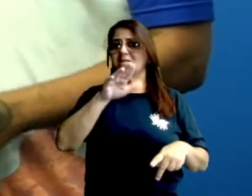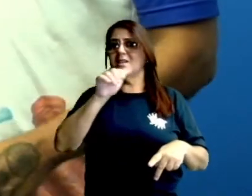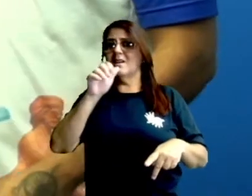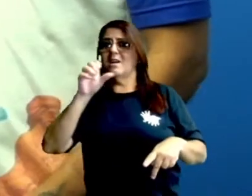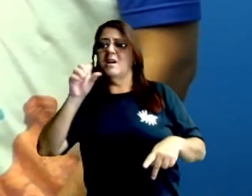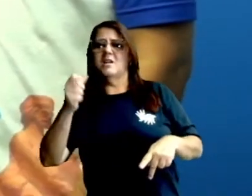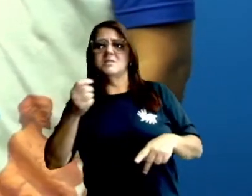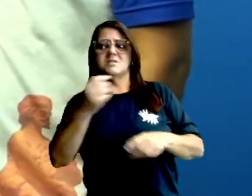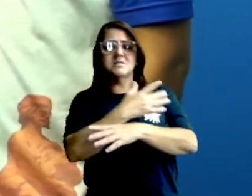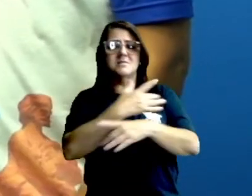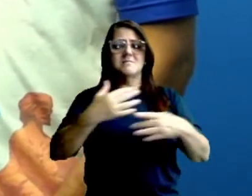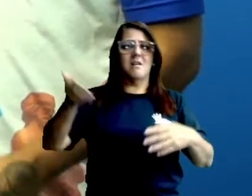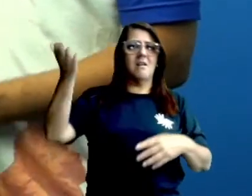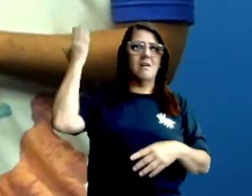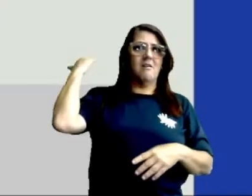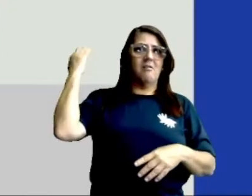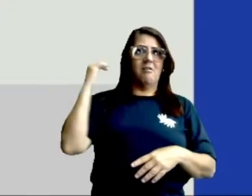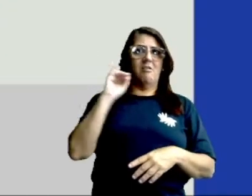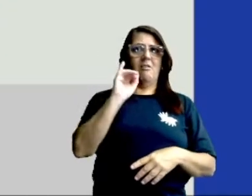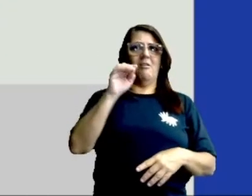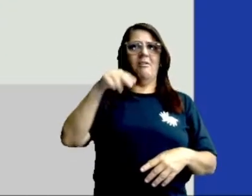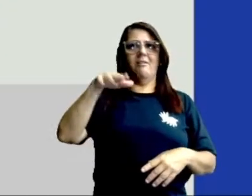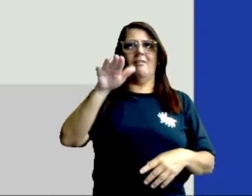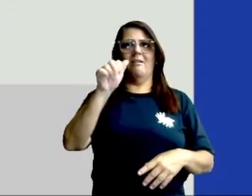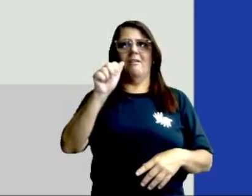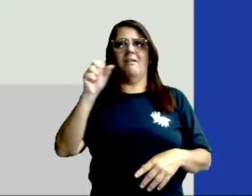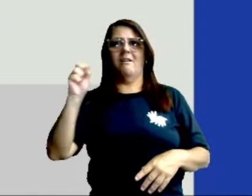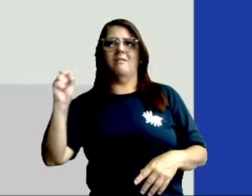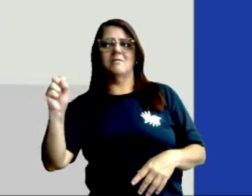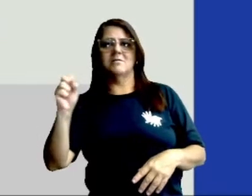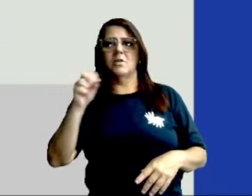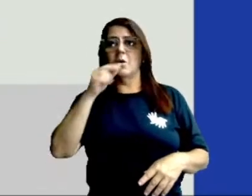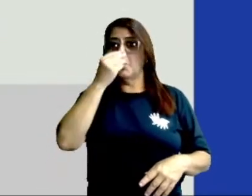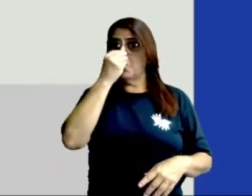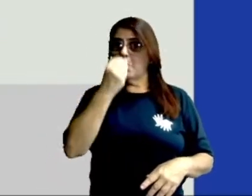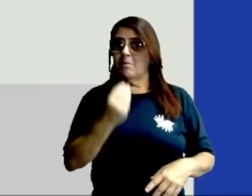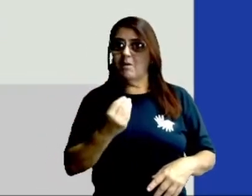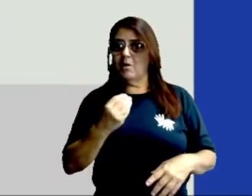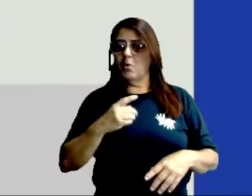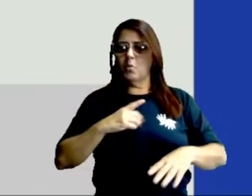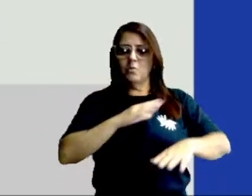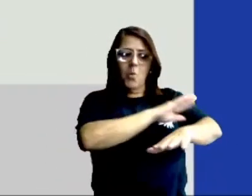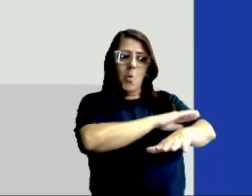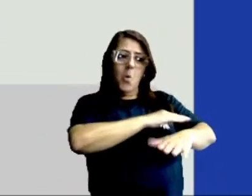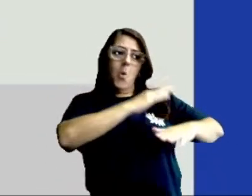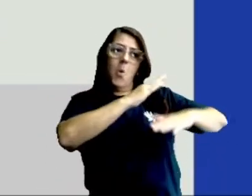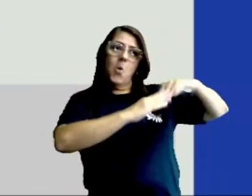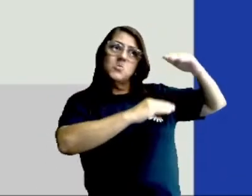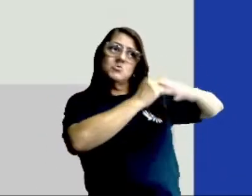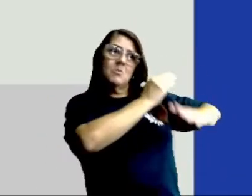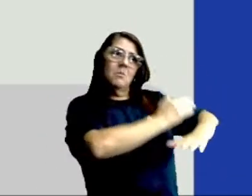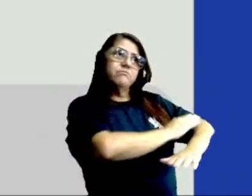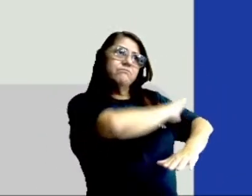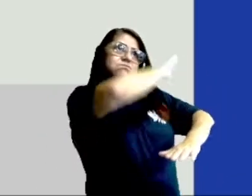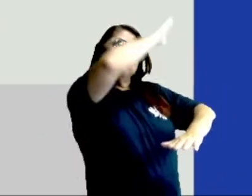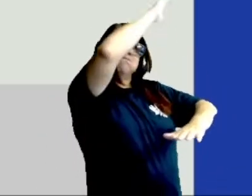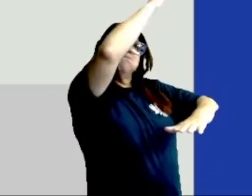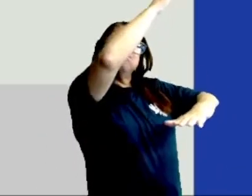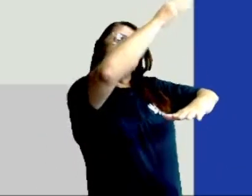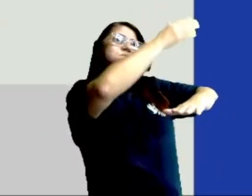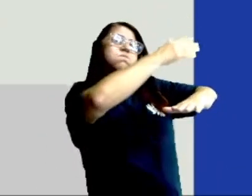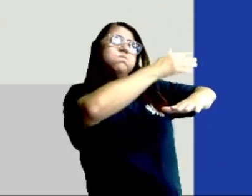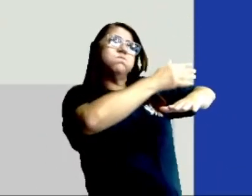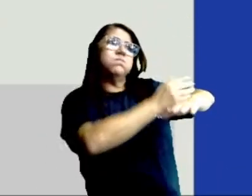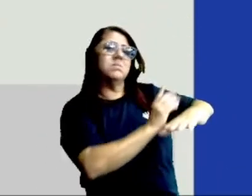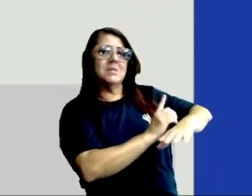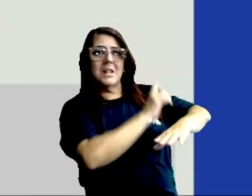uma cidade antiga Inca, tá? Lá no Peru, certo? Que foi construída no alto de uma montanha. No tempo que os colonizadores